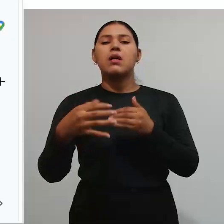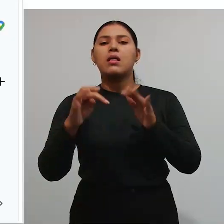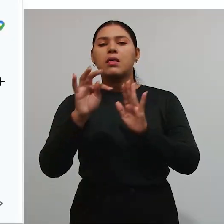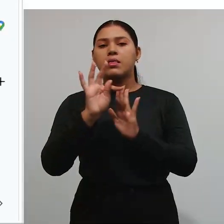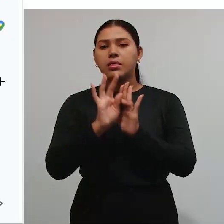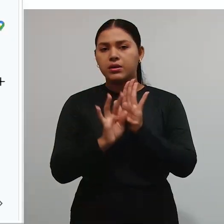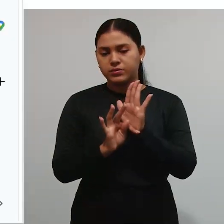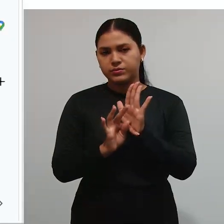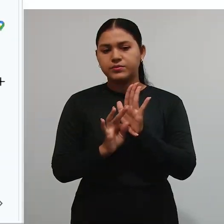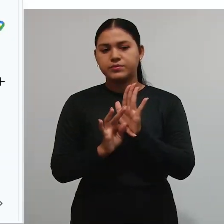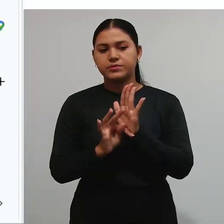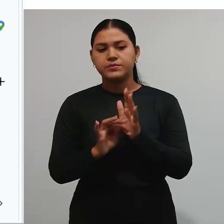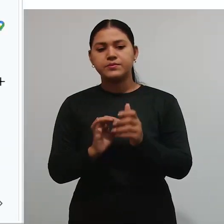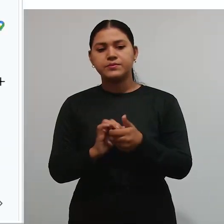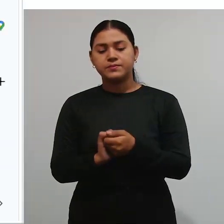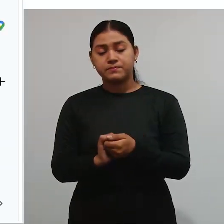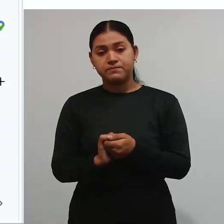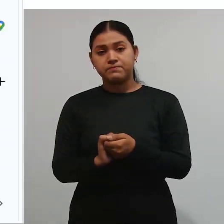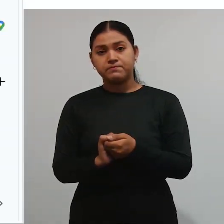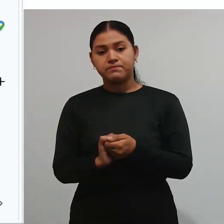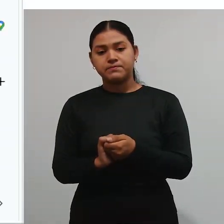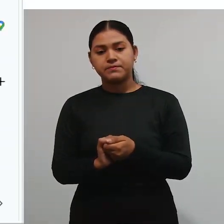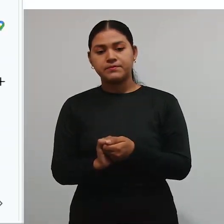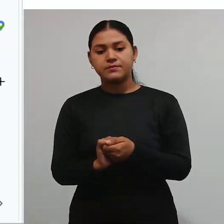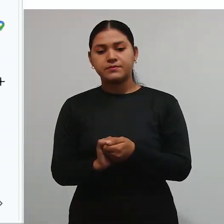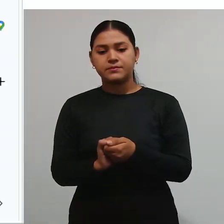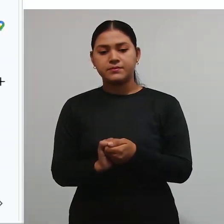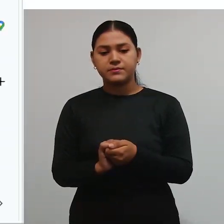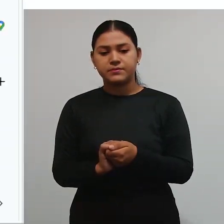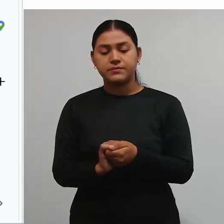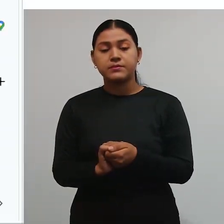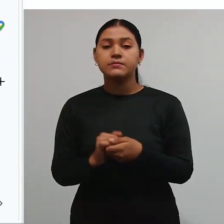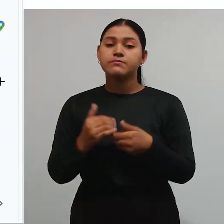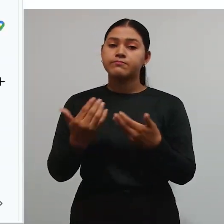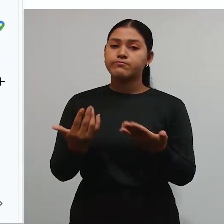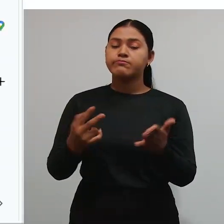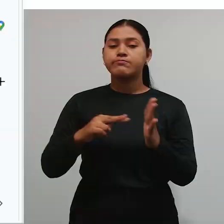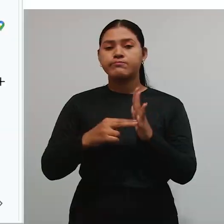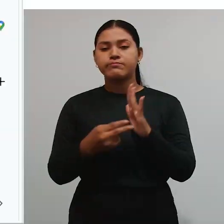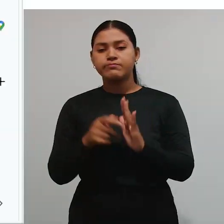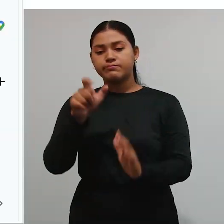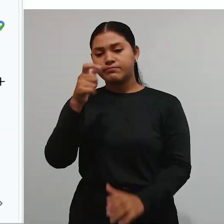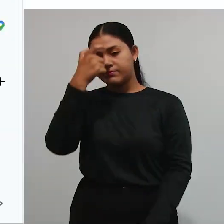ponto, assim, ser professor,